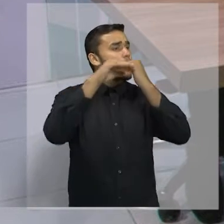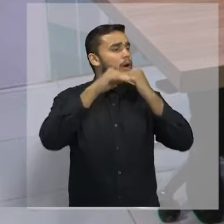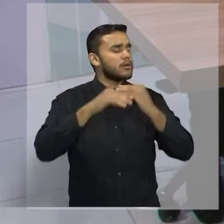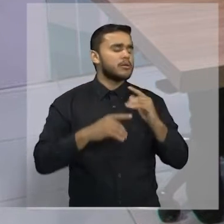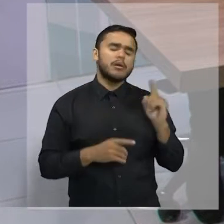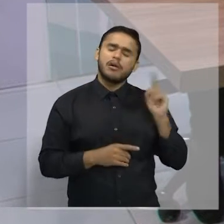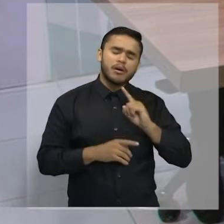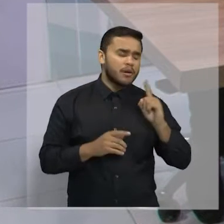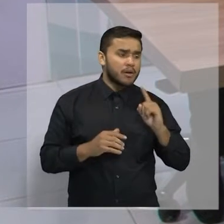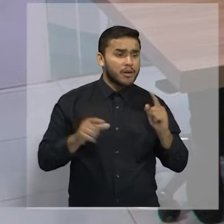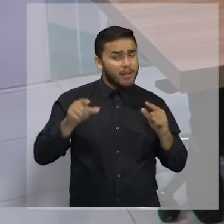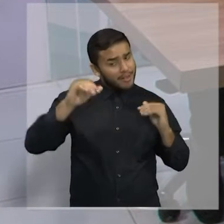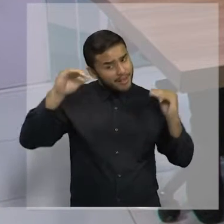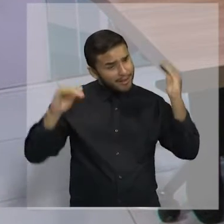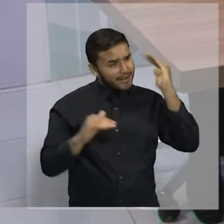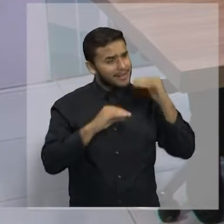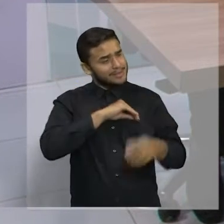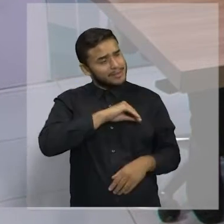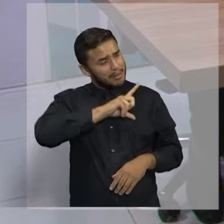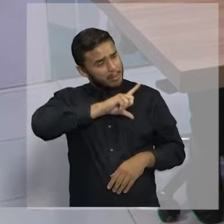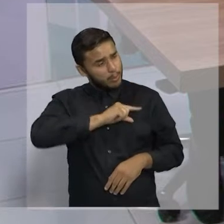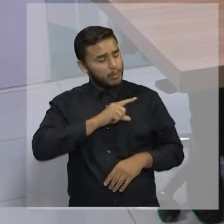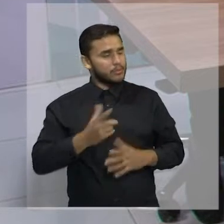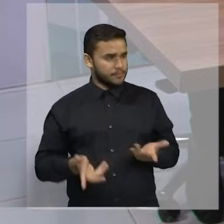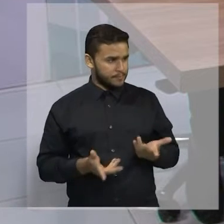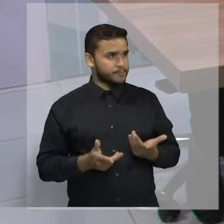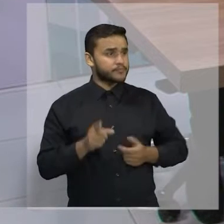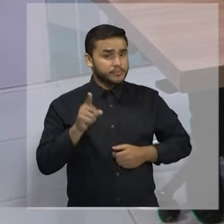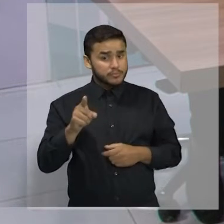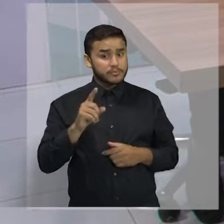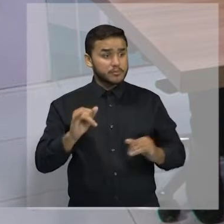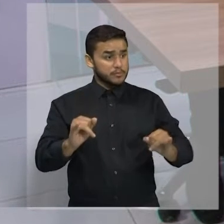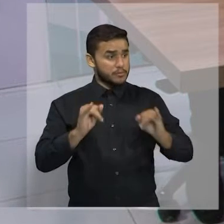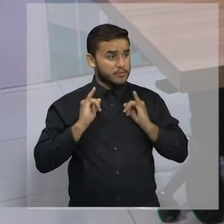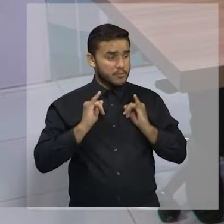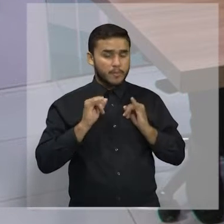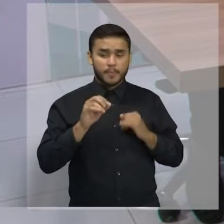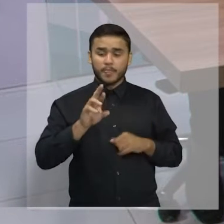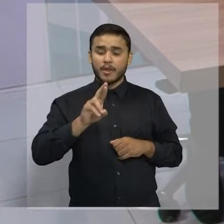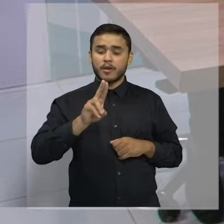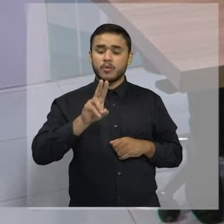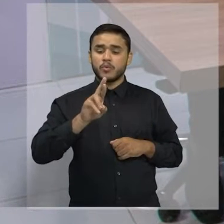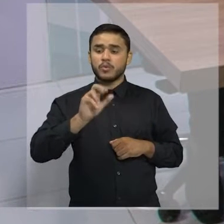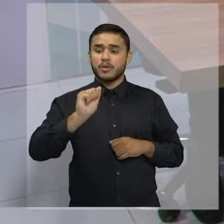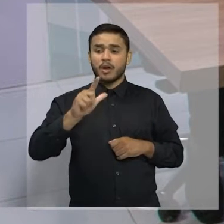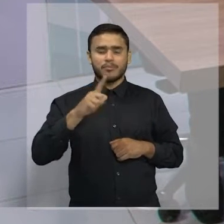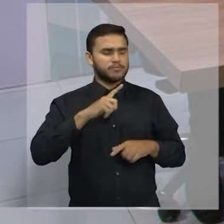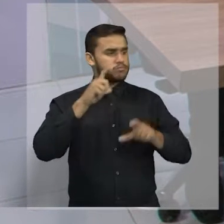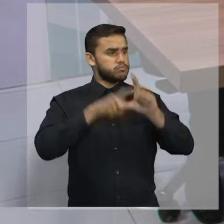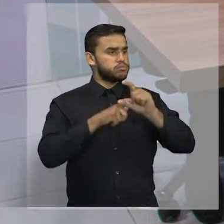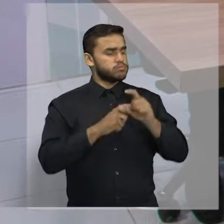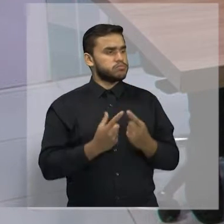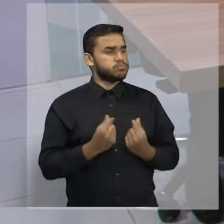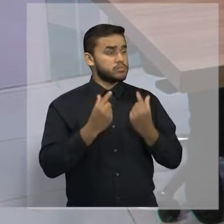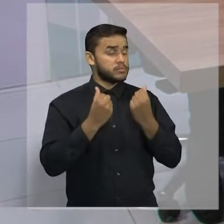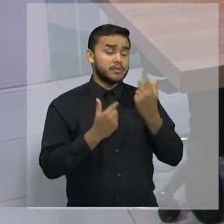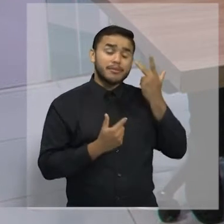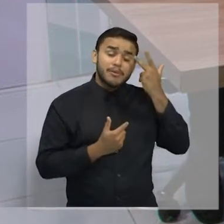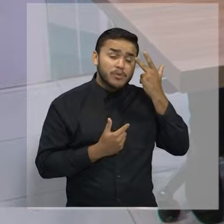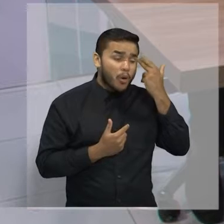a Previdência Rural, dentro do RGPS, a Previdência Rural é o que tem o maior déficit. É claro que tem o maior déficit, porque os